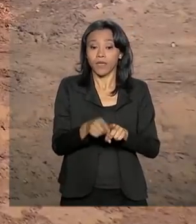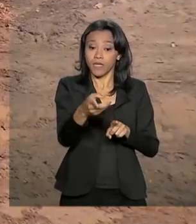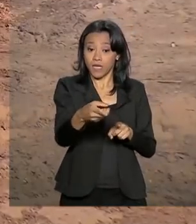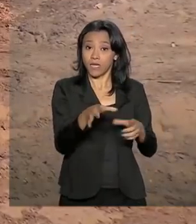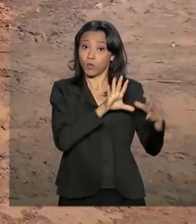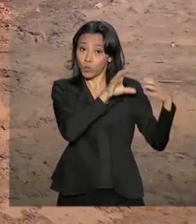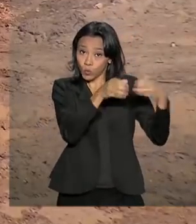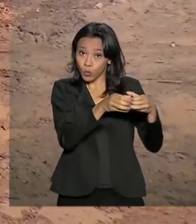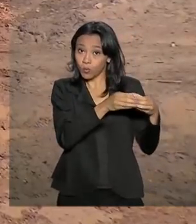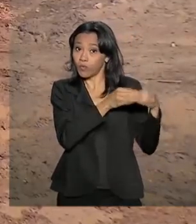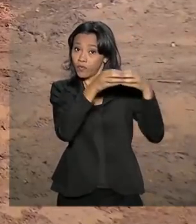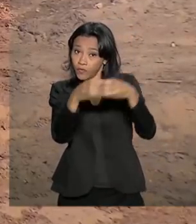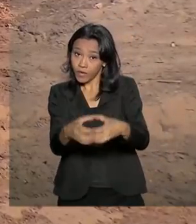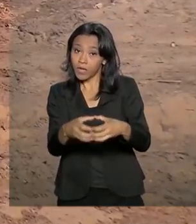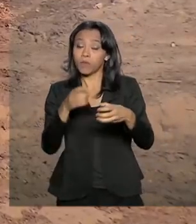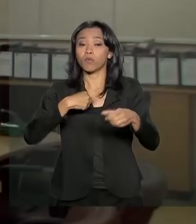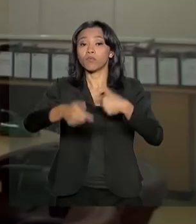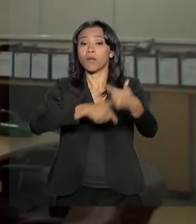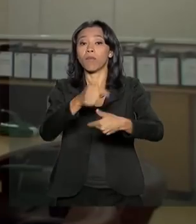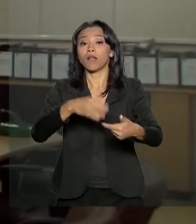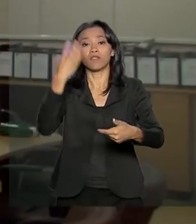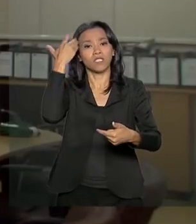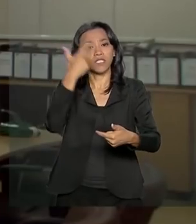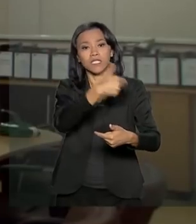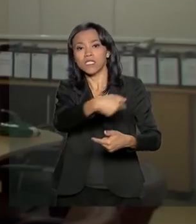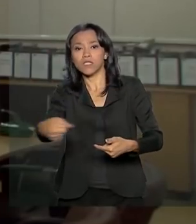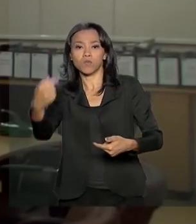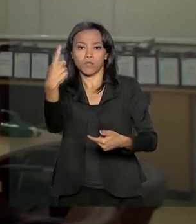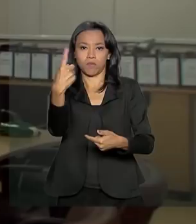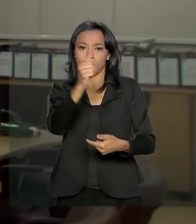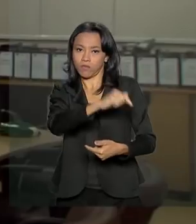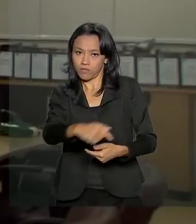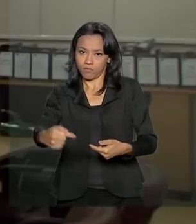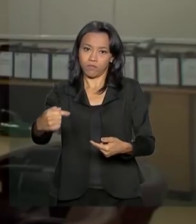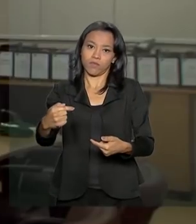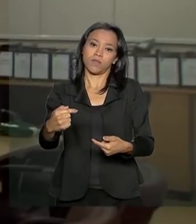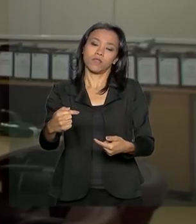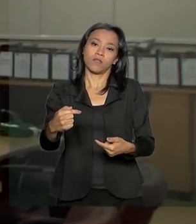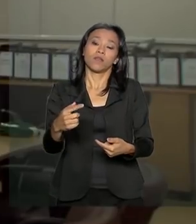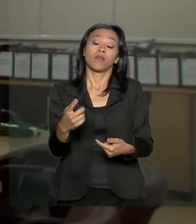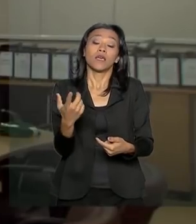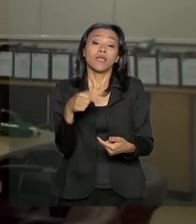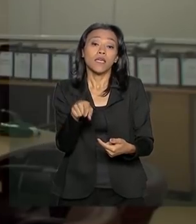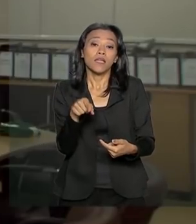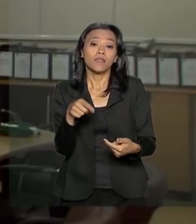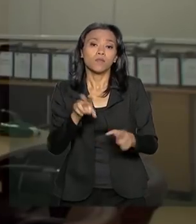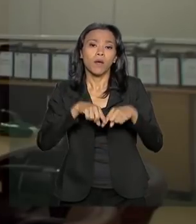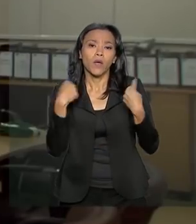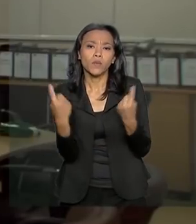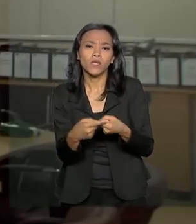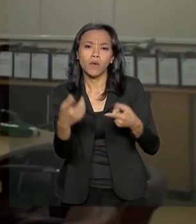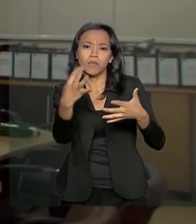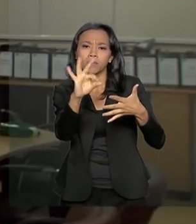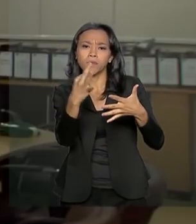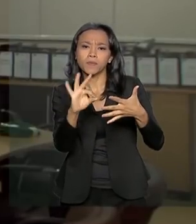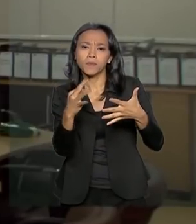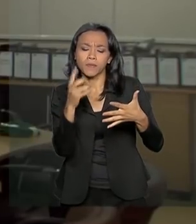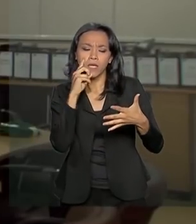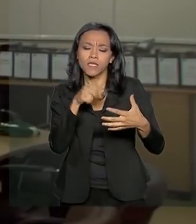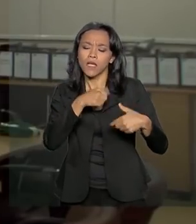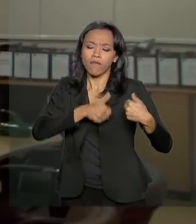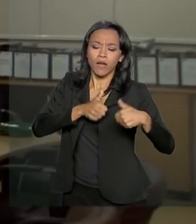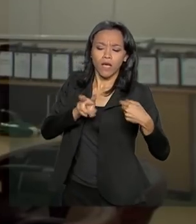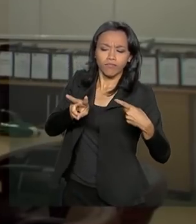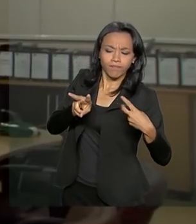uma missão de sete dias nós fizemos apenas uma reunião final em que eles colocaram os pontos onde eles